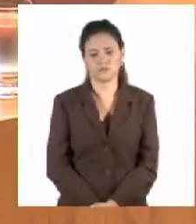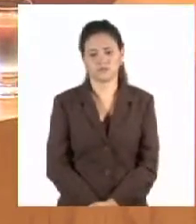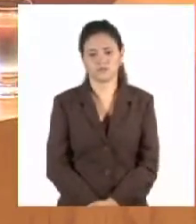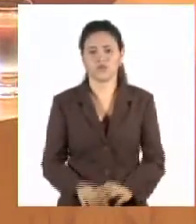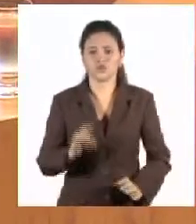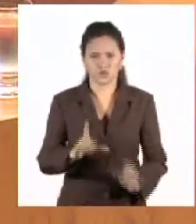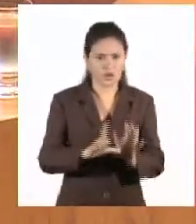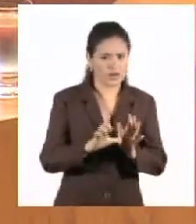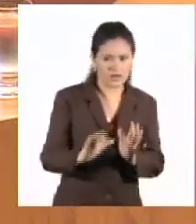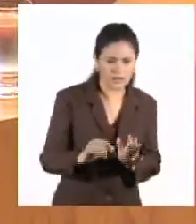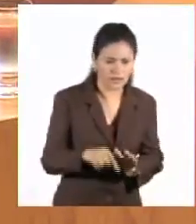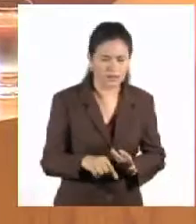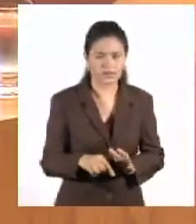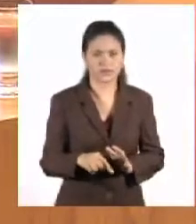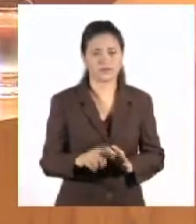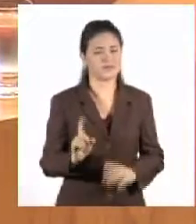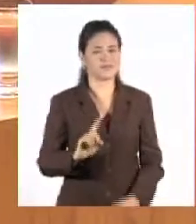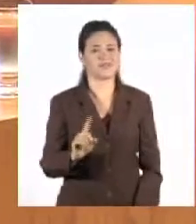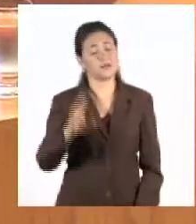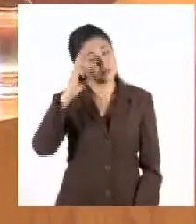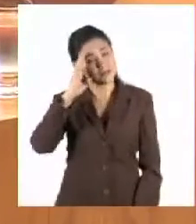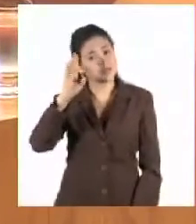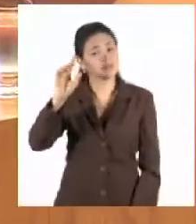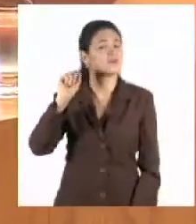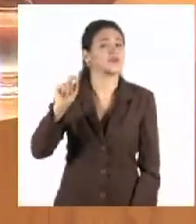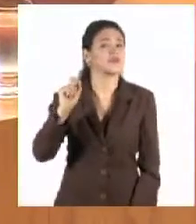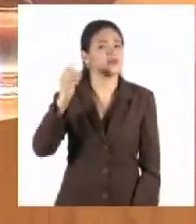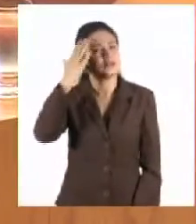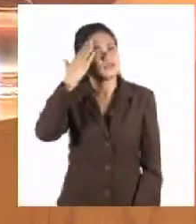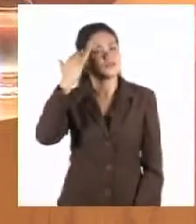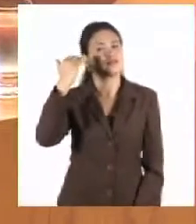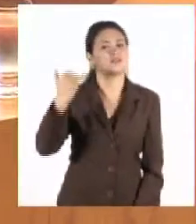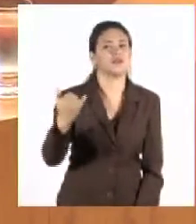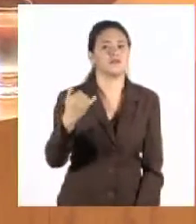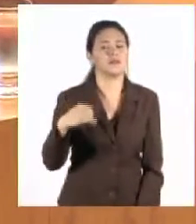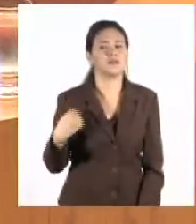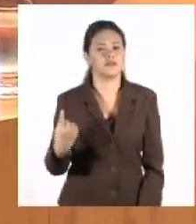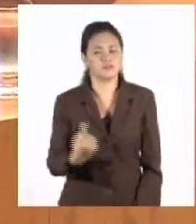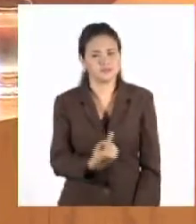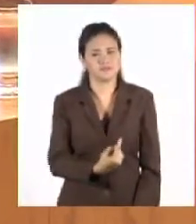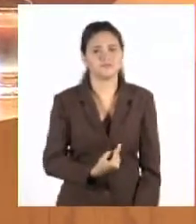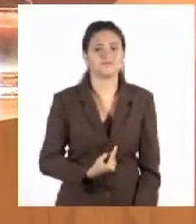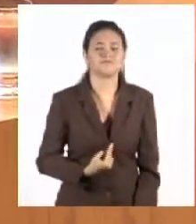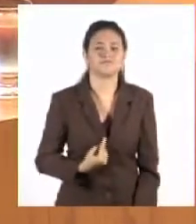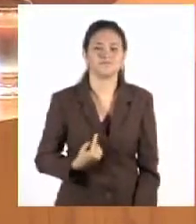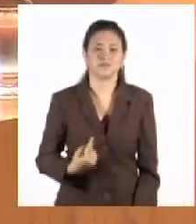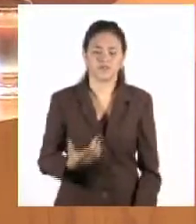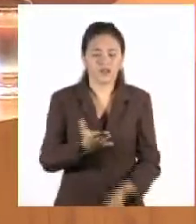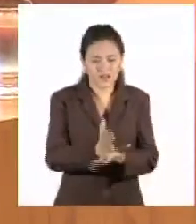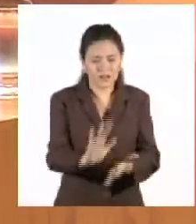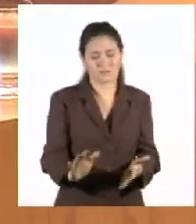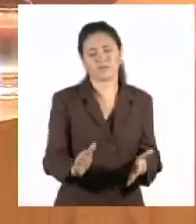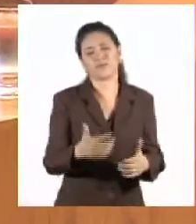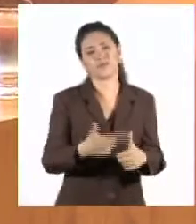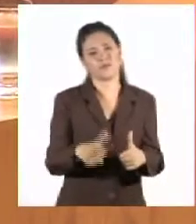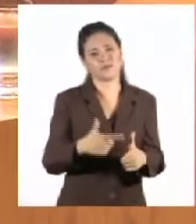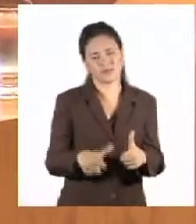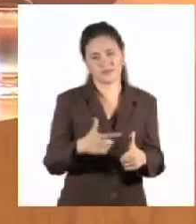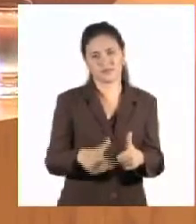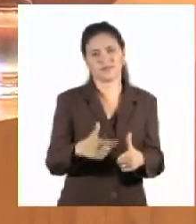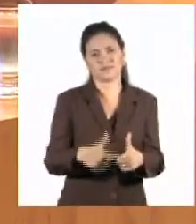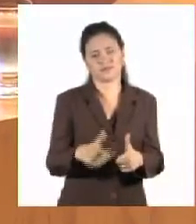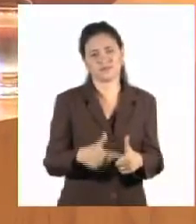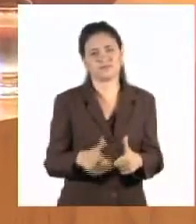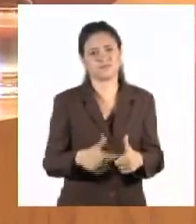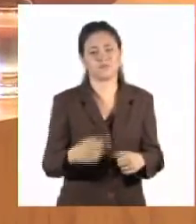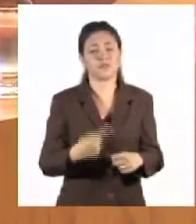lei, mas, acima de tudo, a certeza de que nós vamos resolver essa sistemática, tanto pela condição daqueles